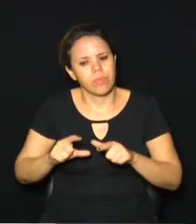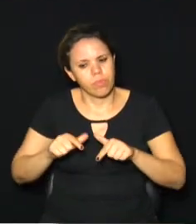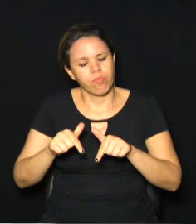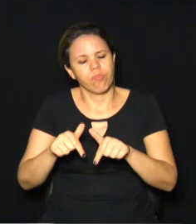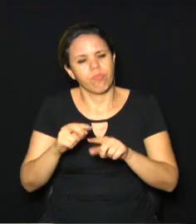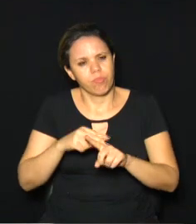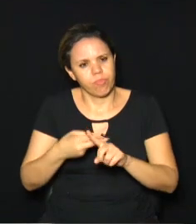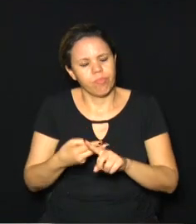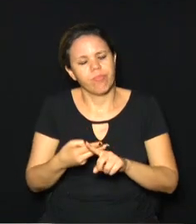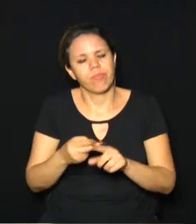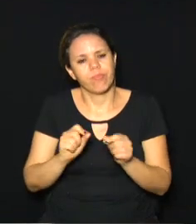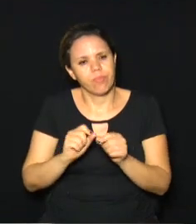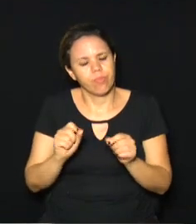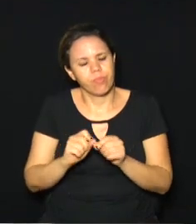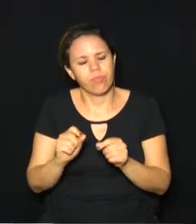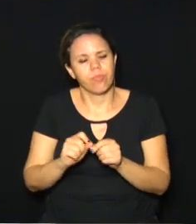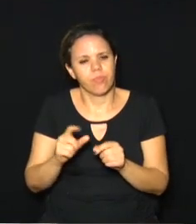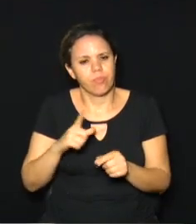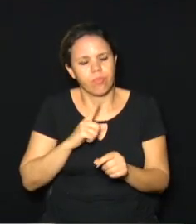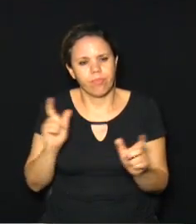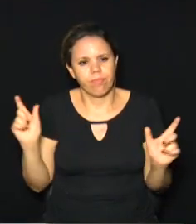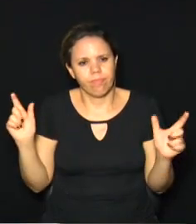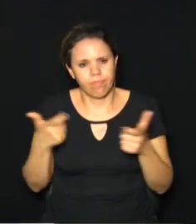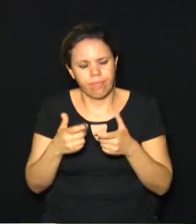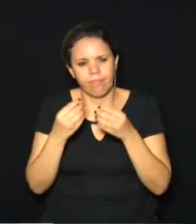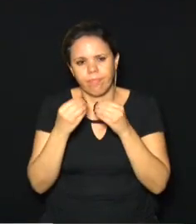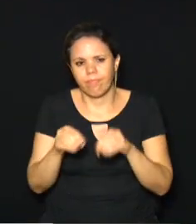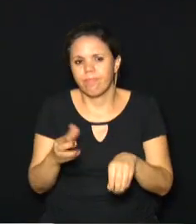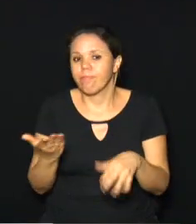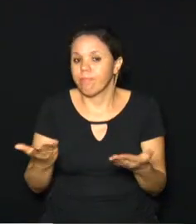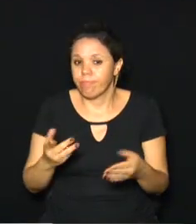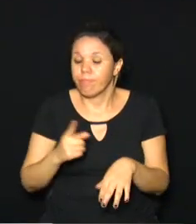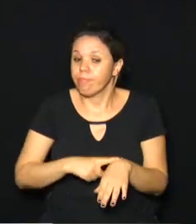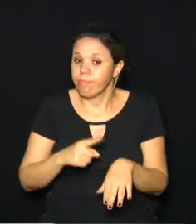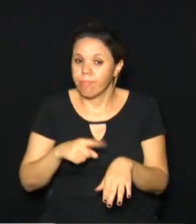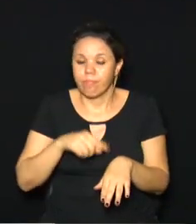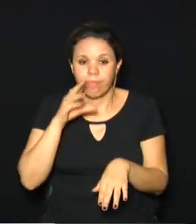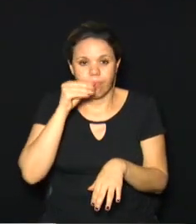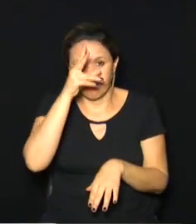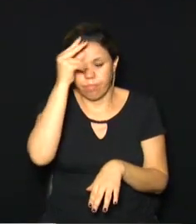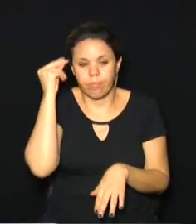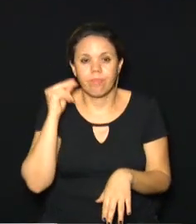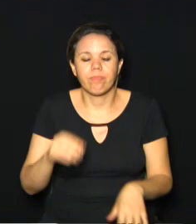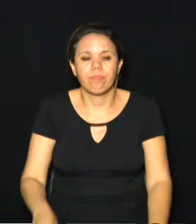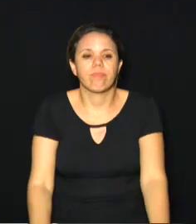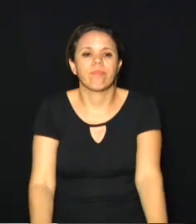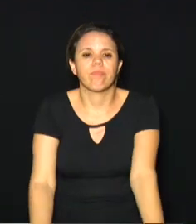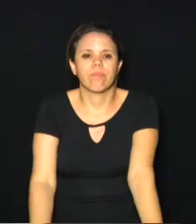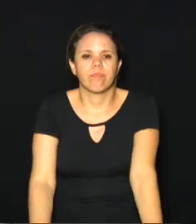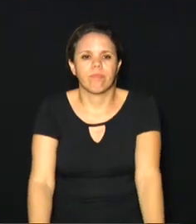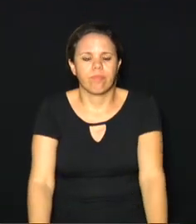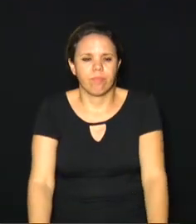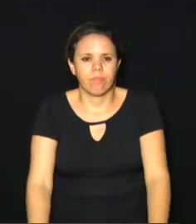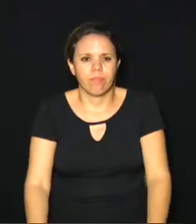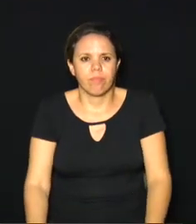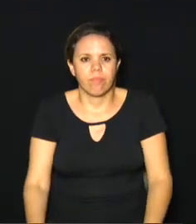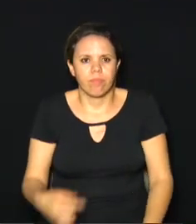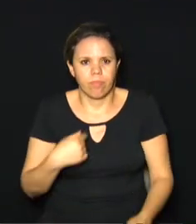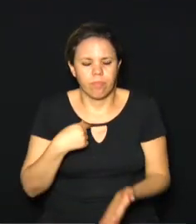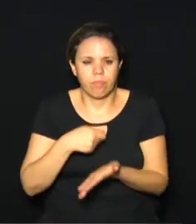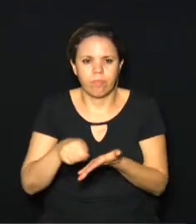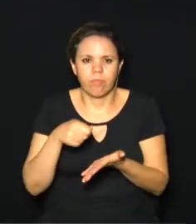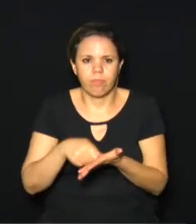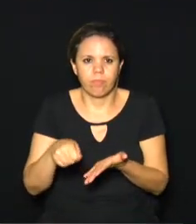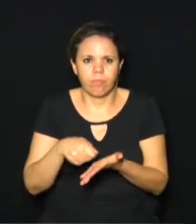que tragam menor impacto nesse momento, né, para o servidor. E assim, inclusive estou anotando